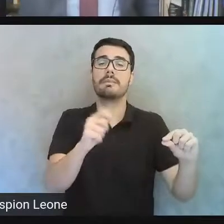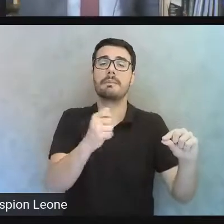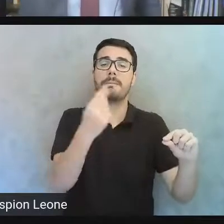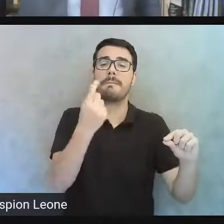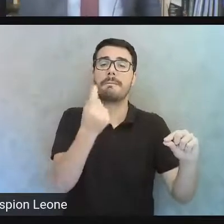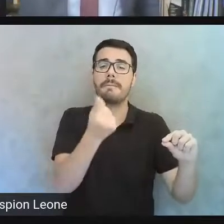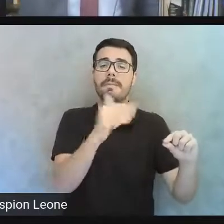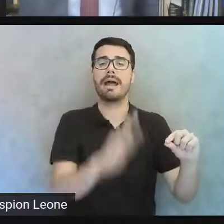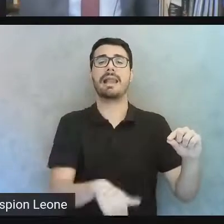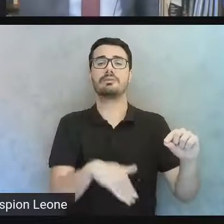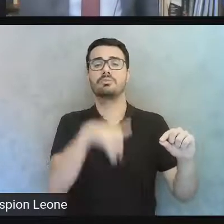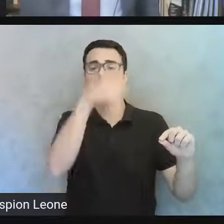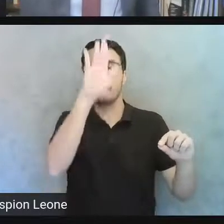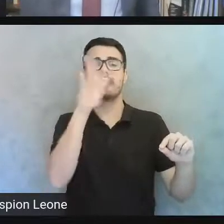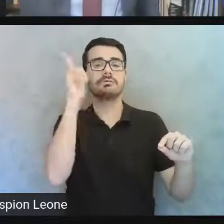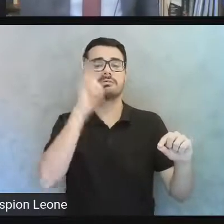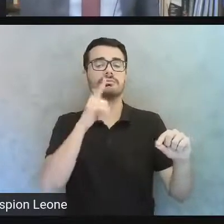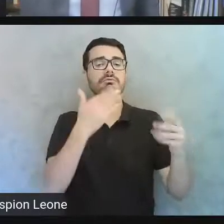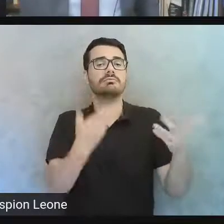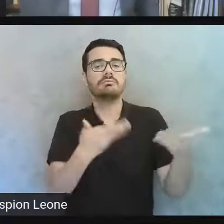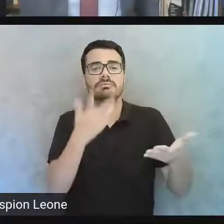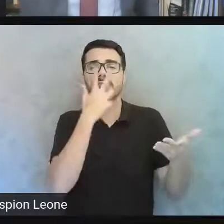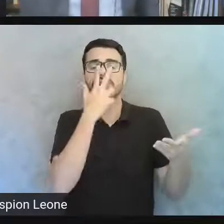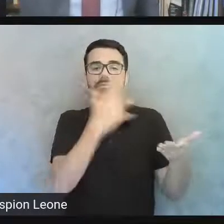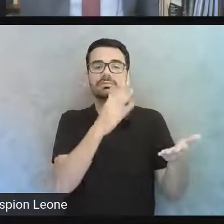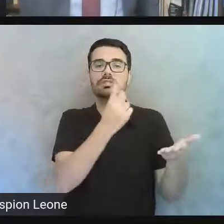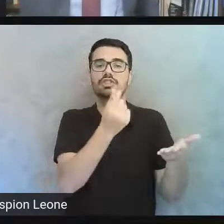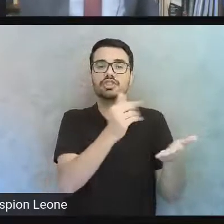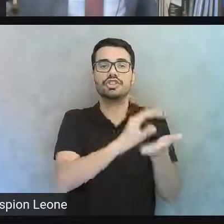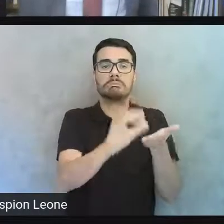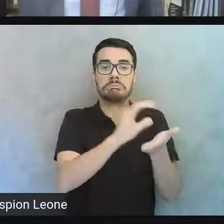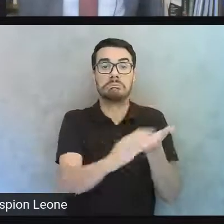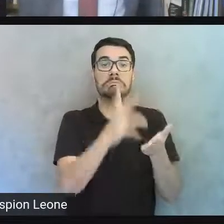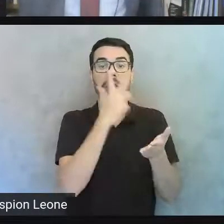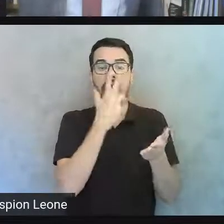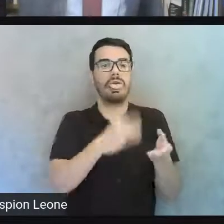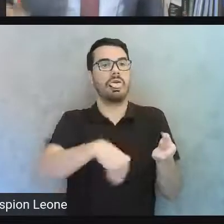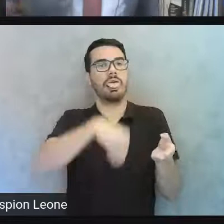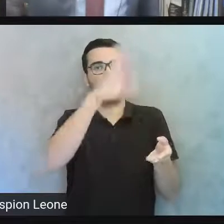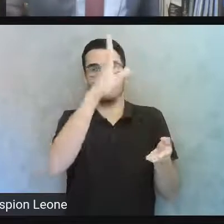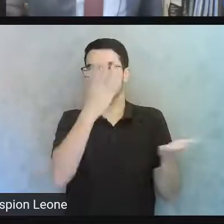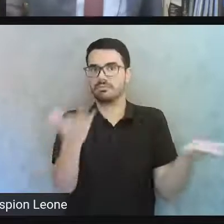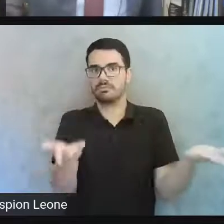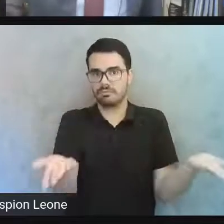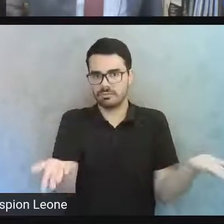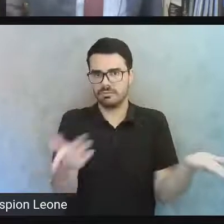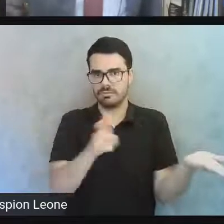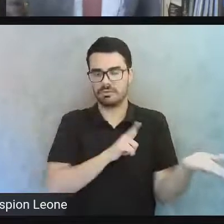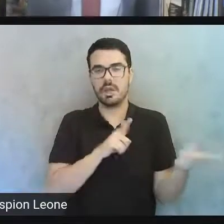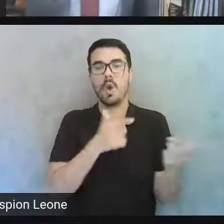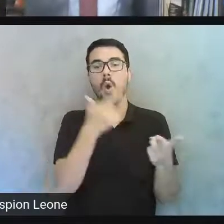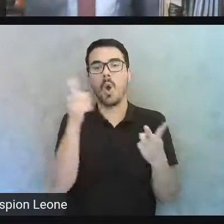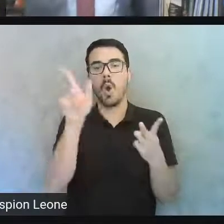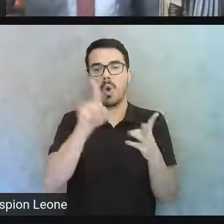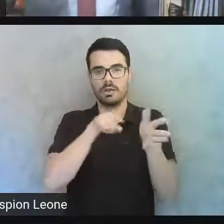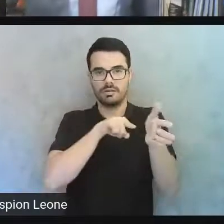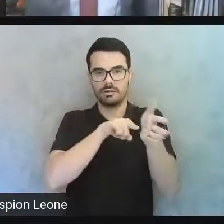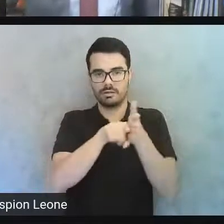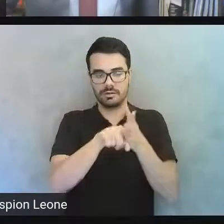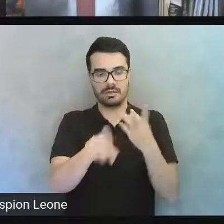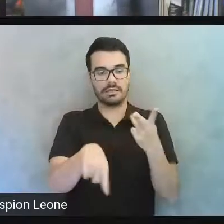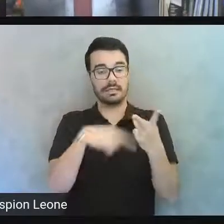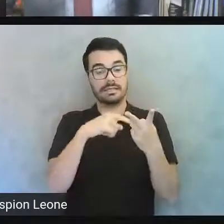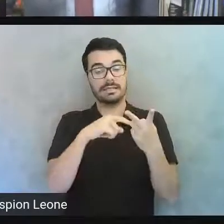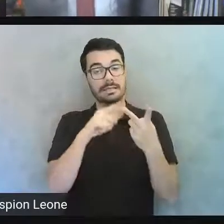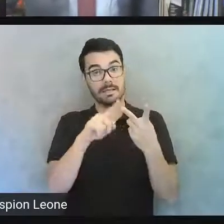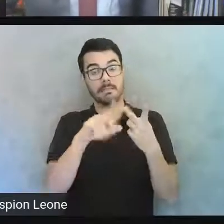baratas, que não exigissem tantas somas de recursos financeiros? Há uma outra pergunta de que se esse modelo